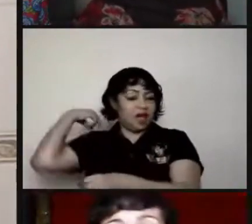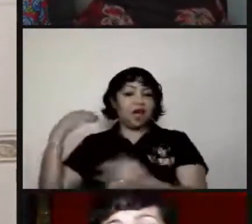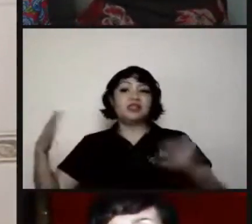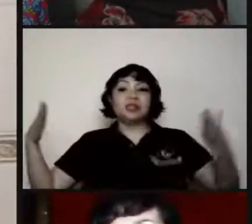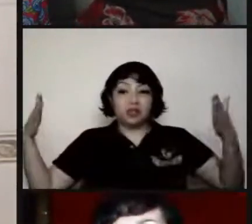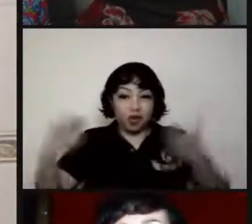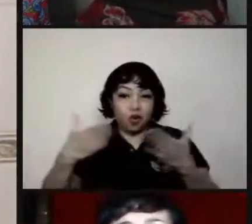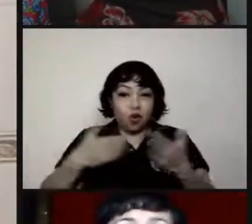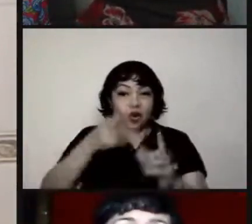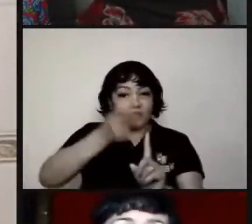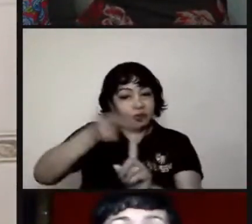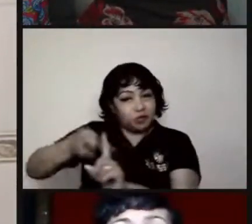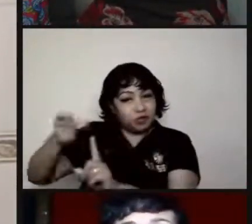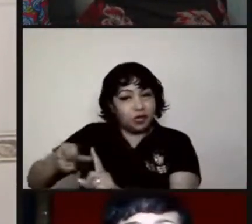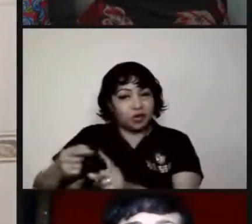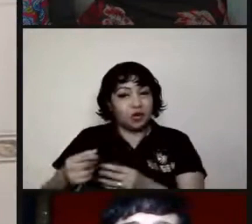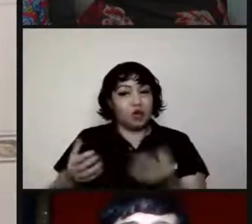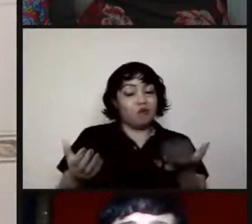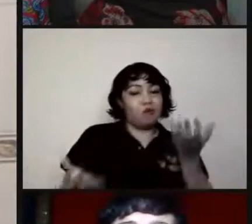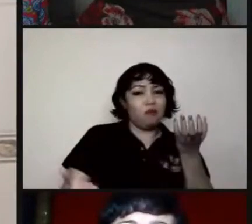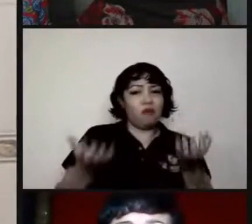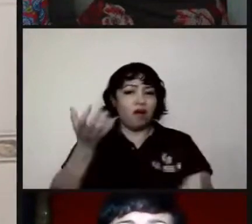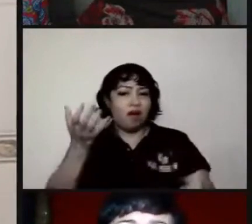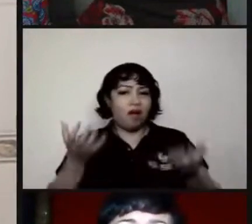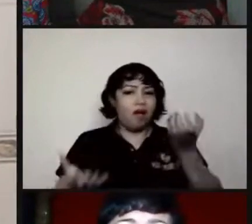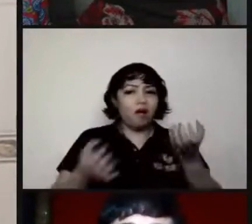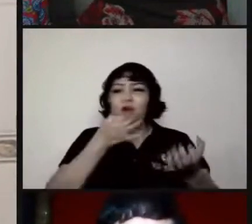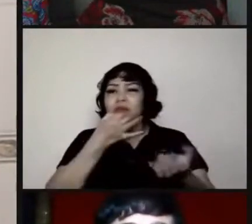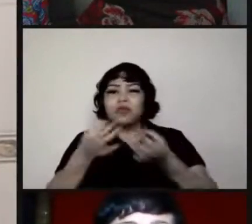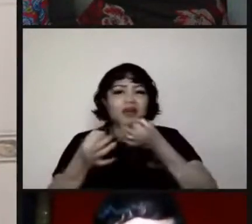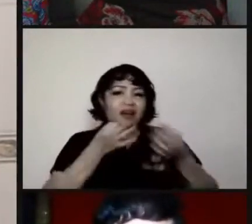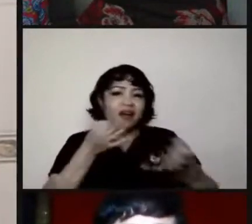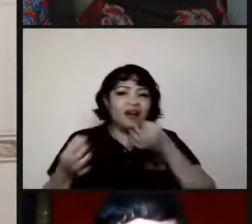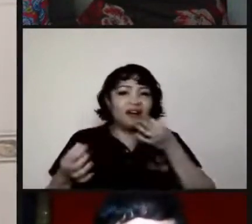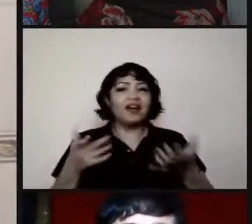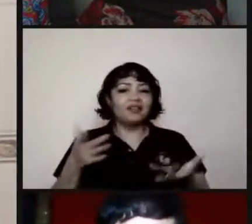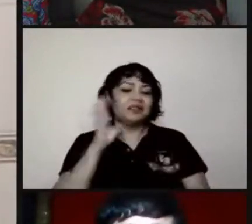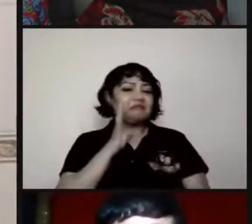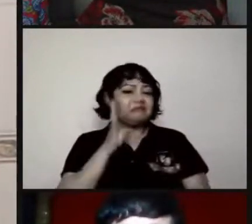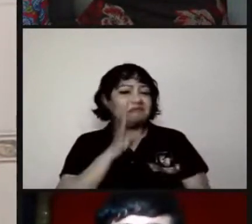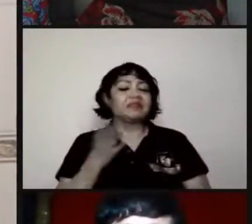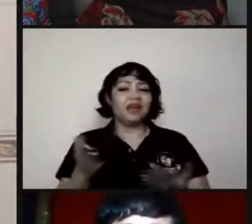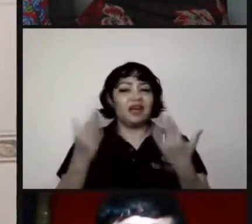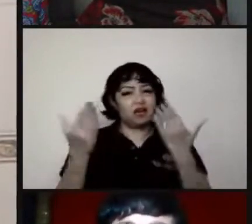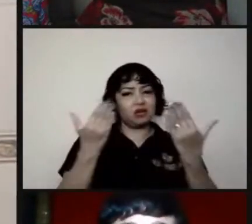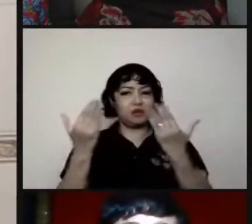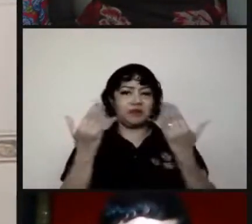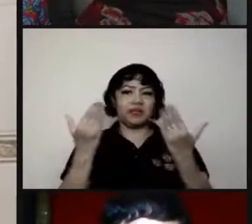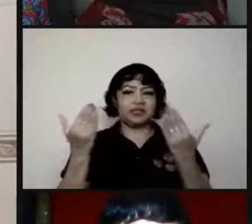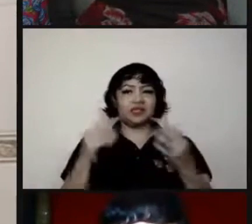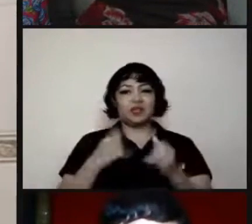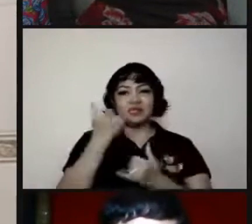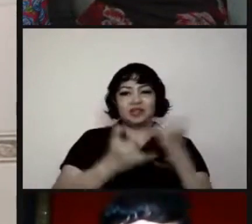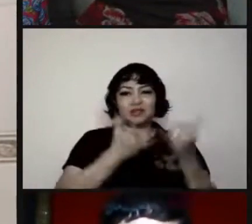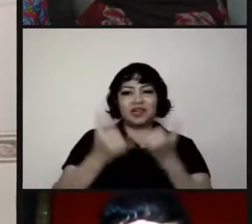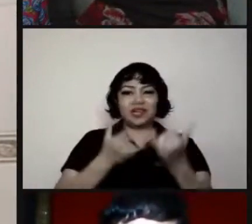Você comparar, você colocar contrapontos, né? Eu acho que pode ser bem bacana essa comparação também, essa brincadeira